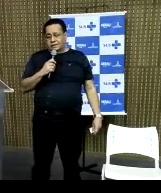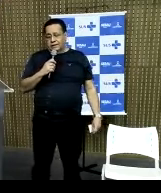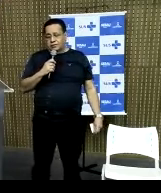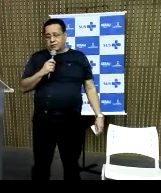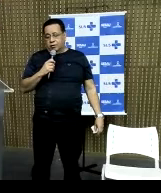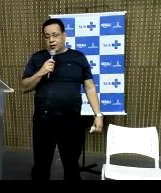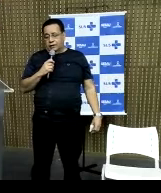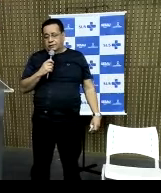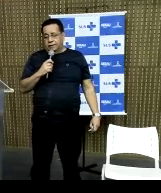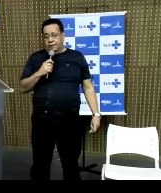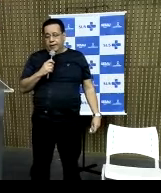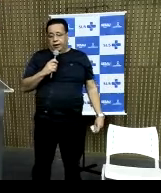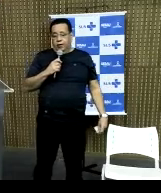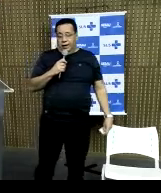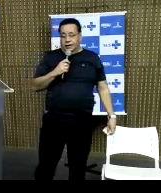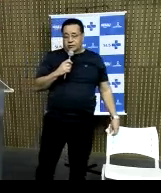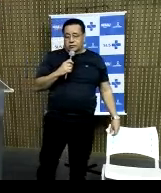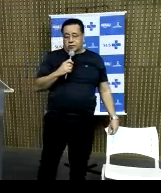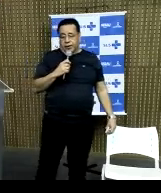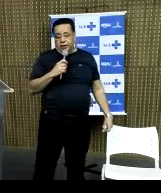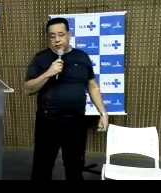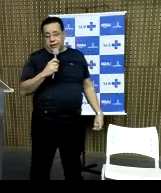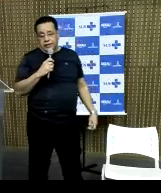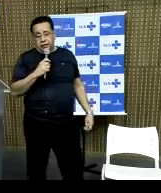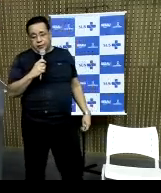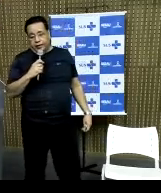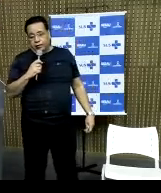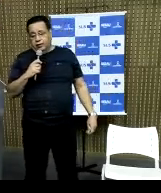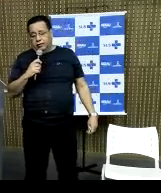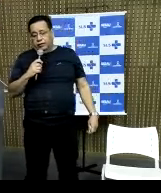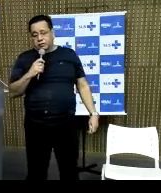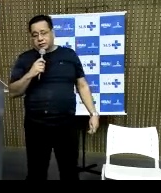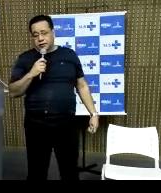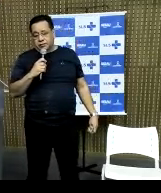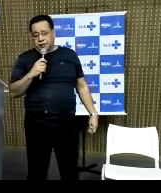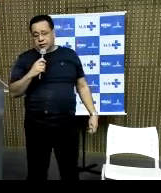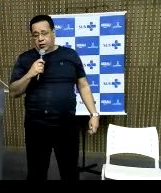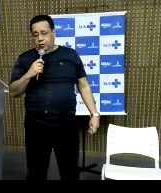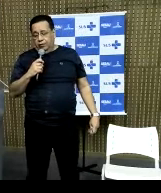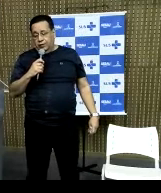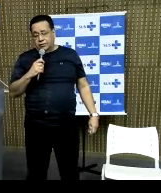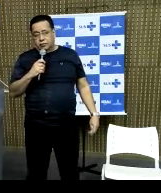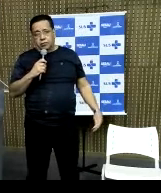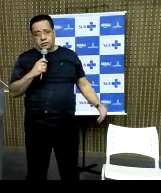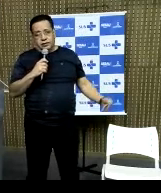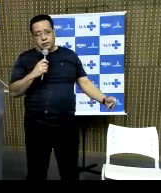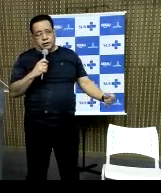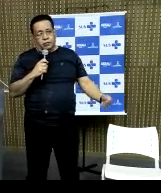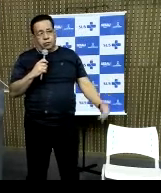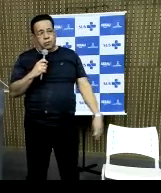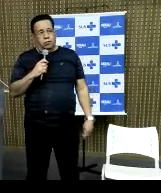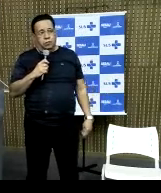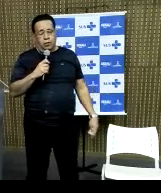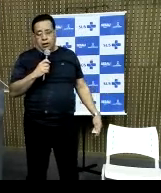às receitas controladas, né? Mas nós estamos trabalhando para isso aí, eu espero que o ano que vem nós conseguimos aí uma farmacêutica, conseguimos